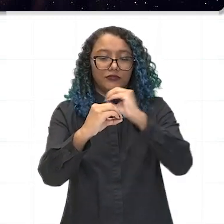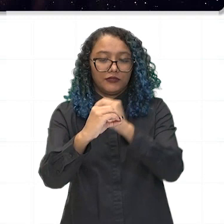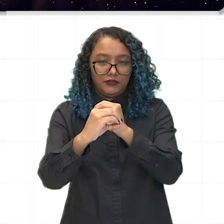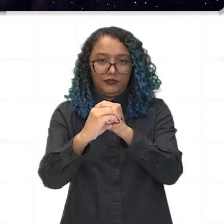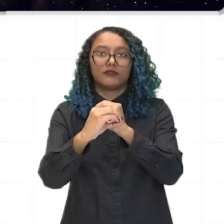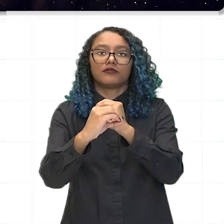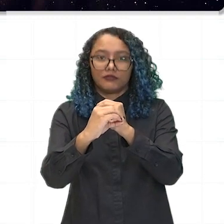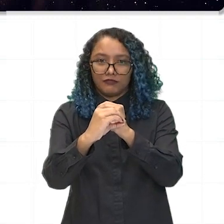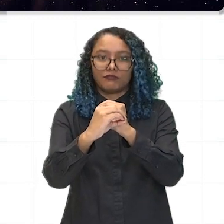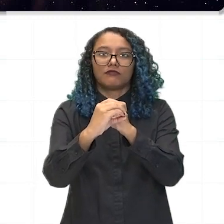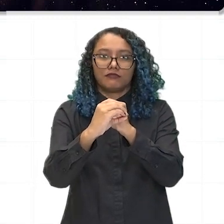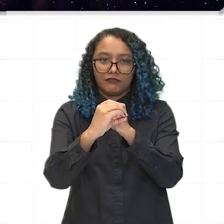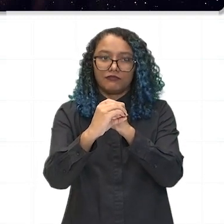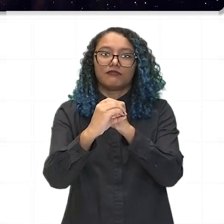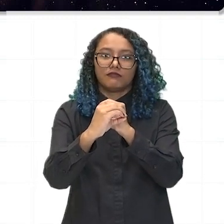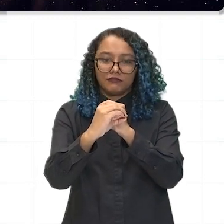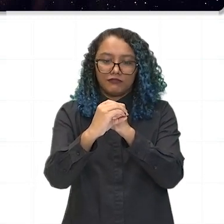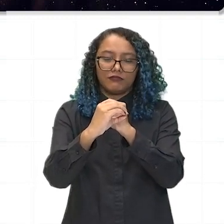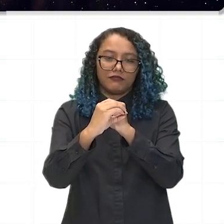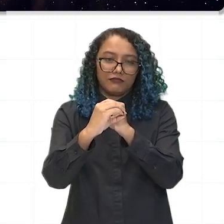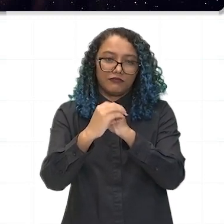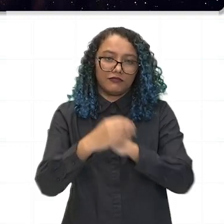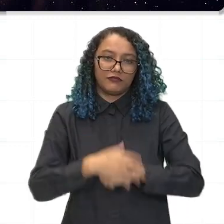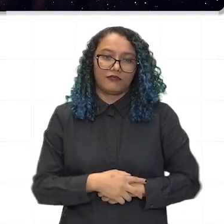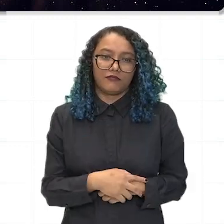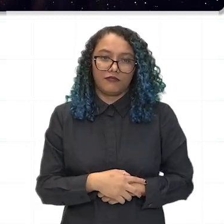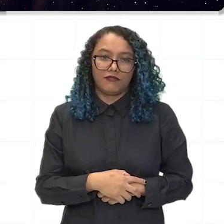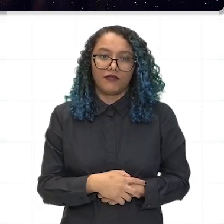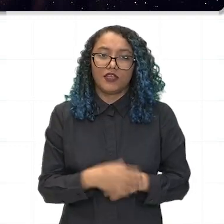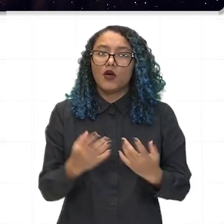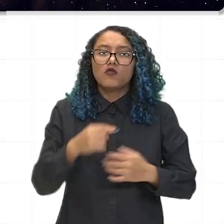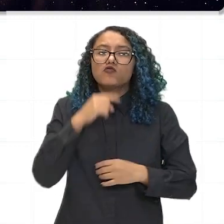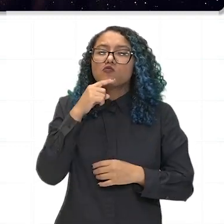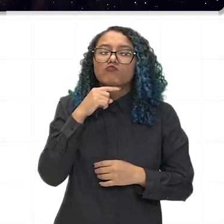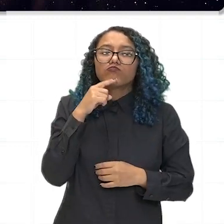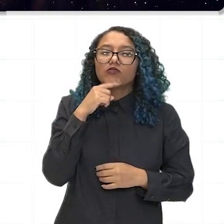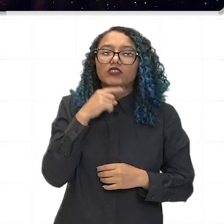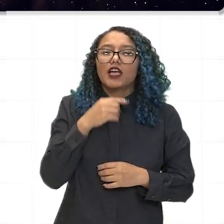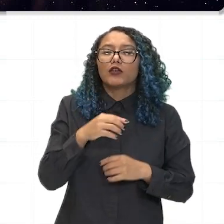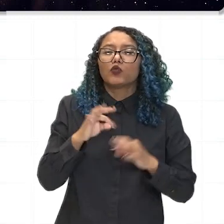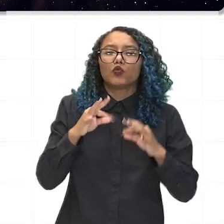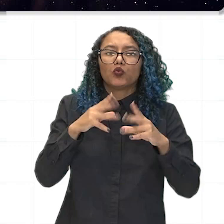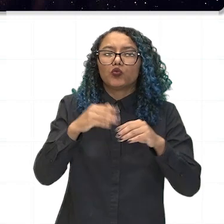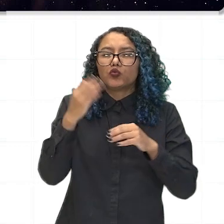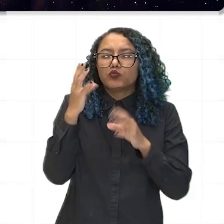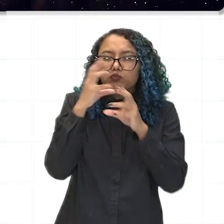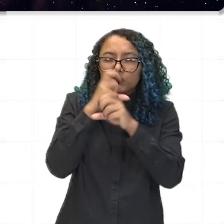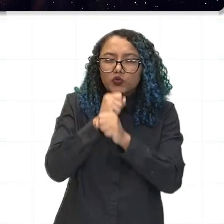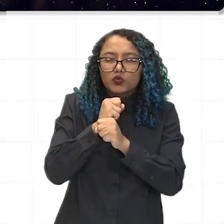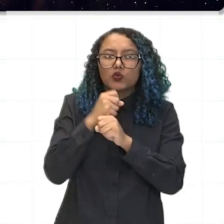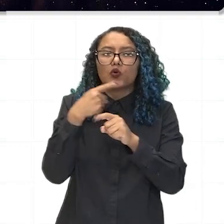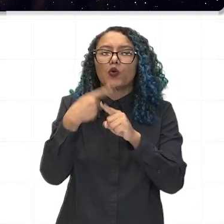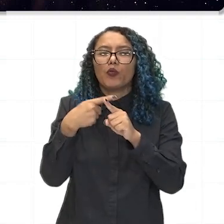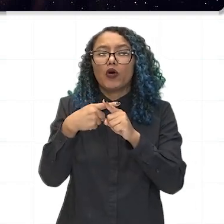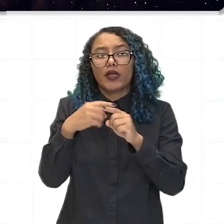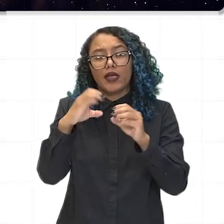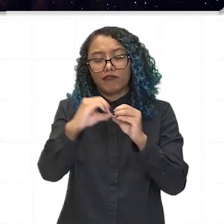Sol, que iluminaria a Lua, não é possível pela localização do planeta